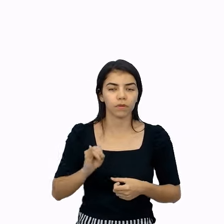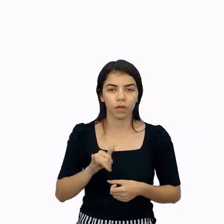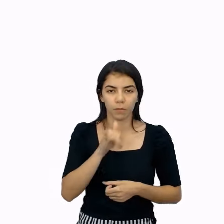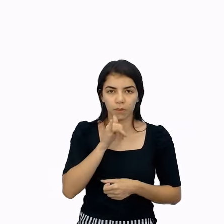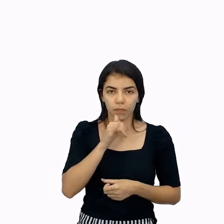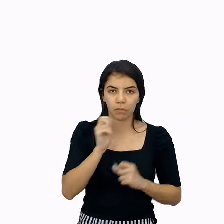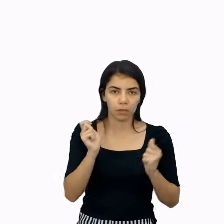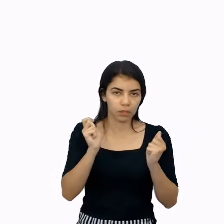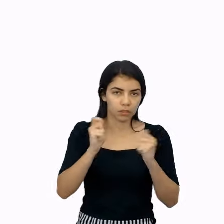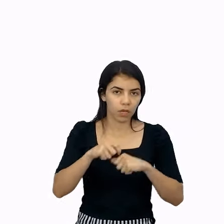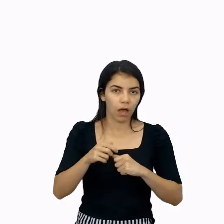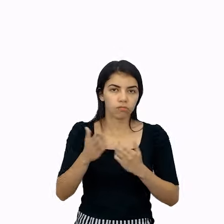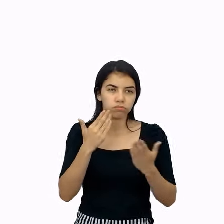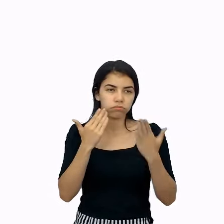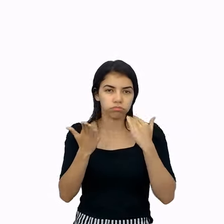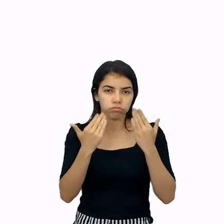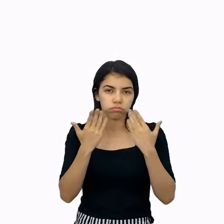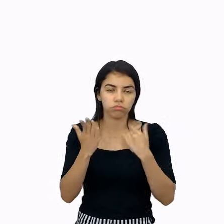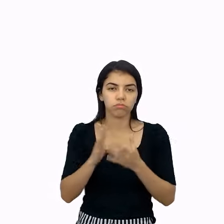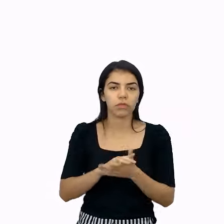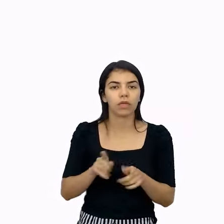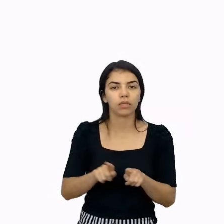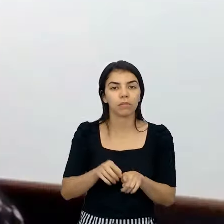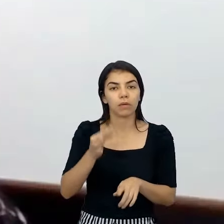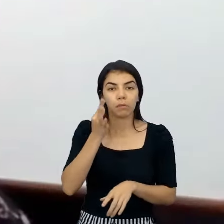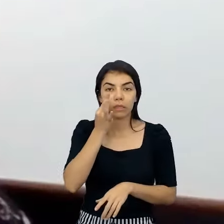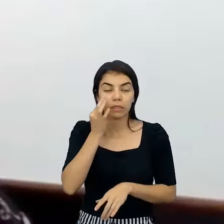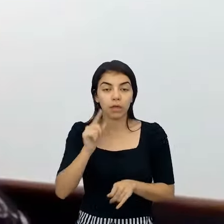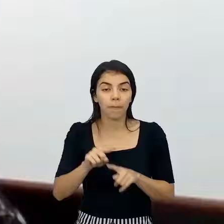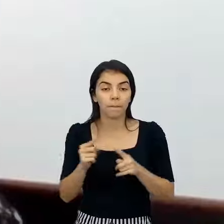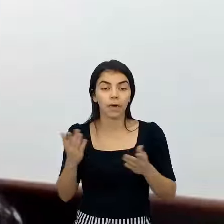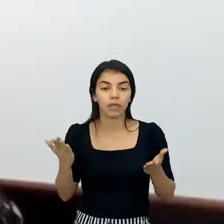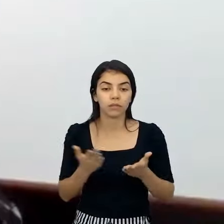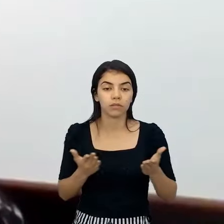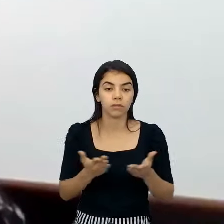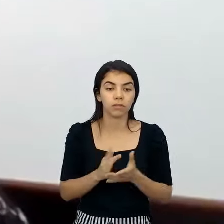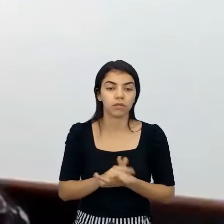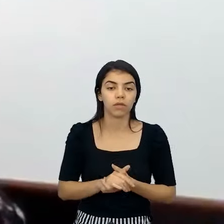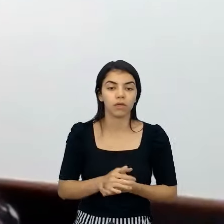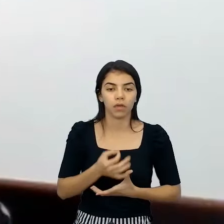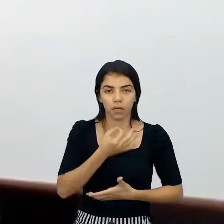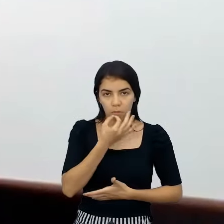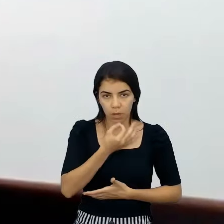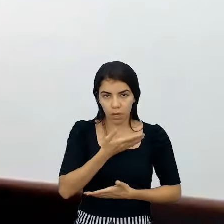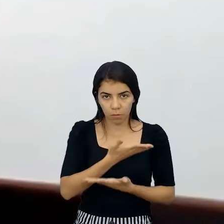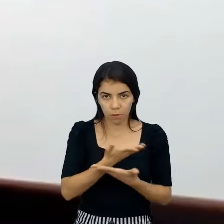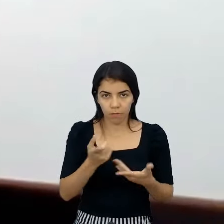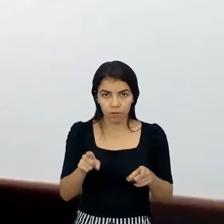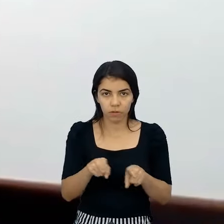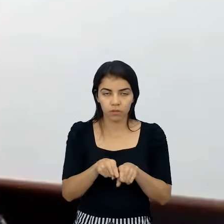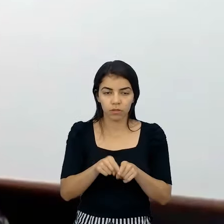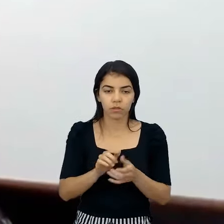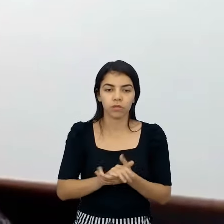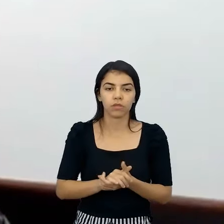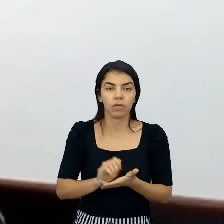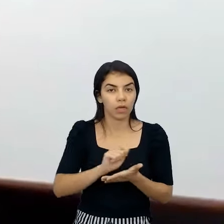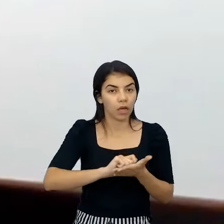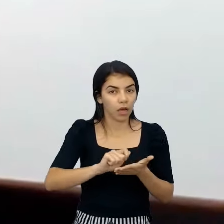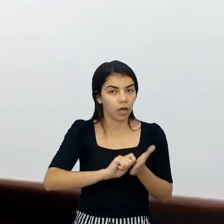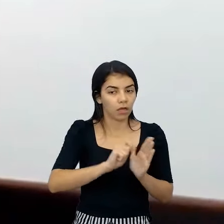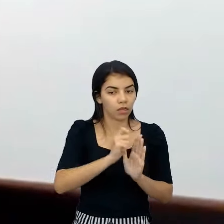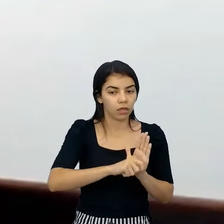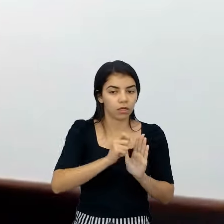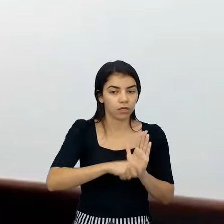e tá aí trocar ideias no presencial. Mas nesse momento eu sugiro que vocês façam anotações